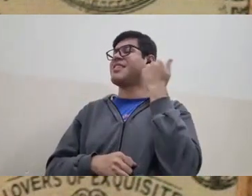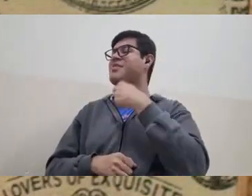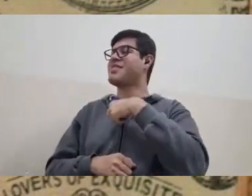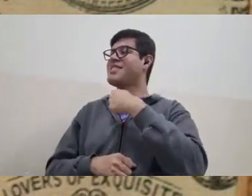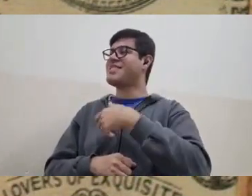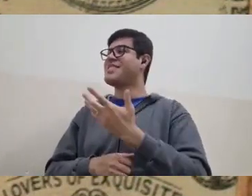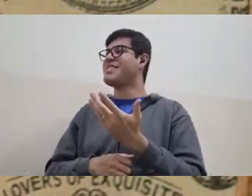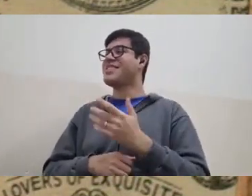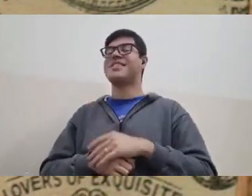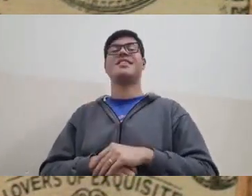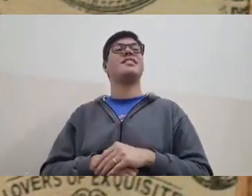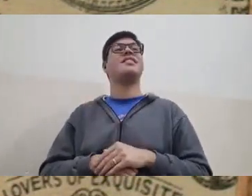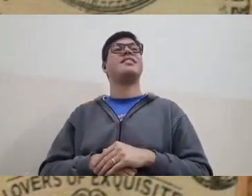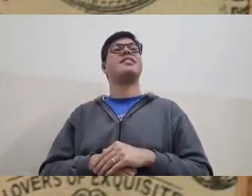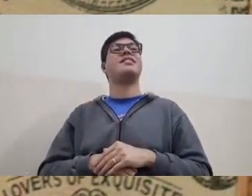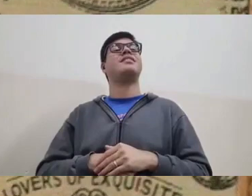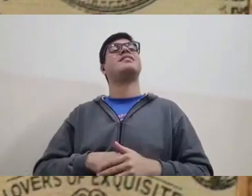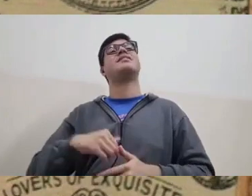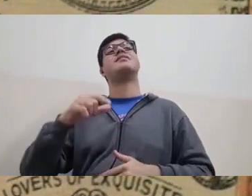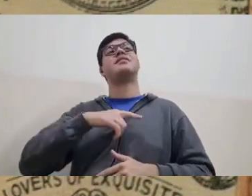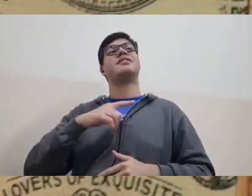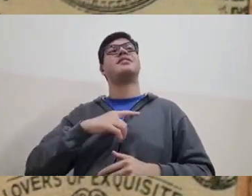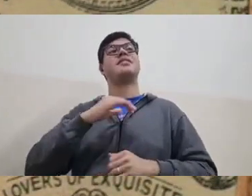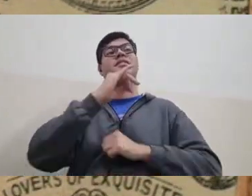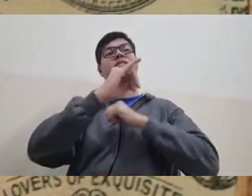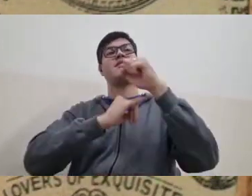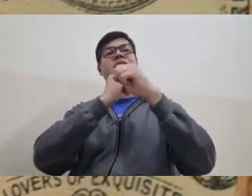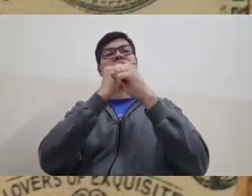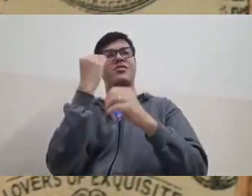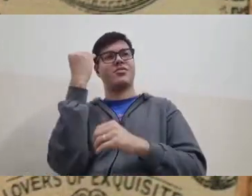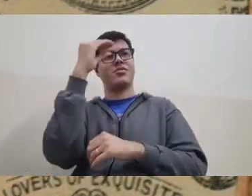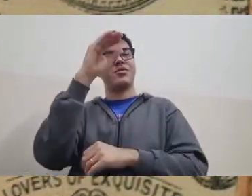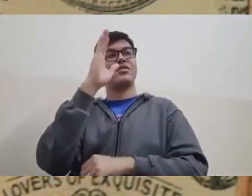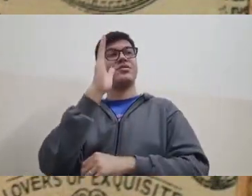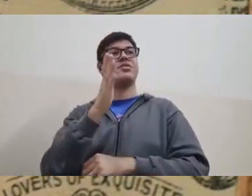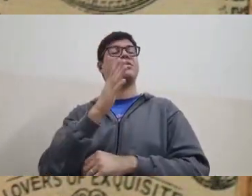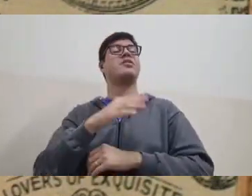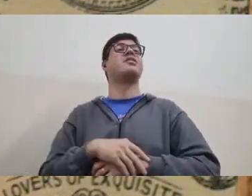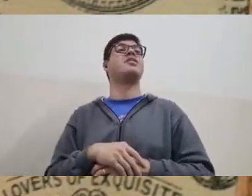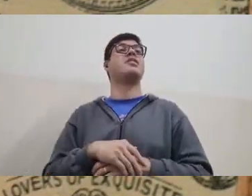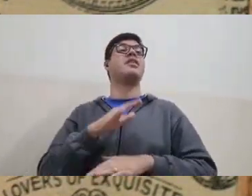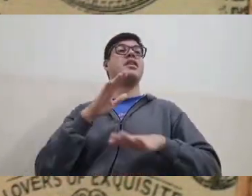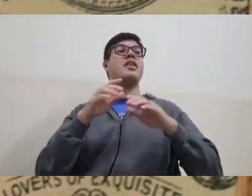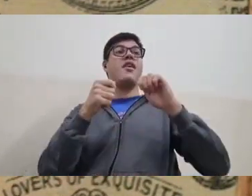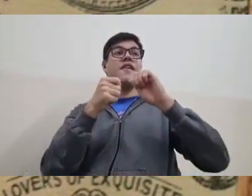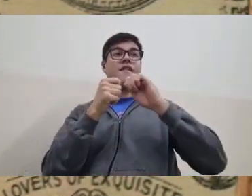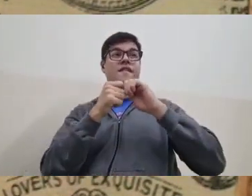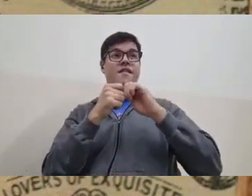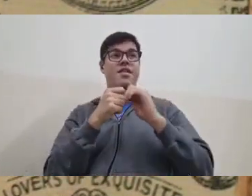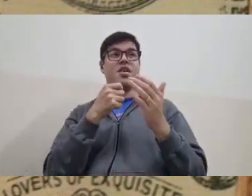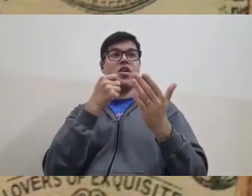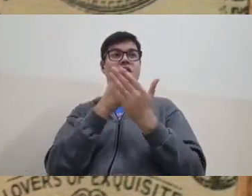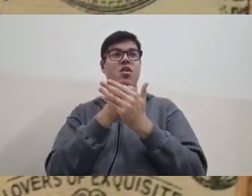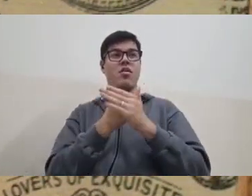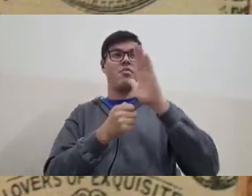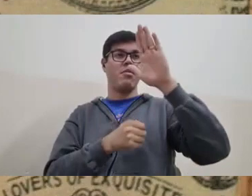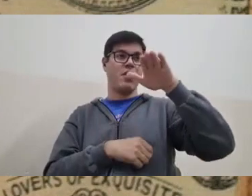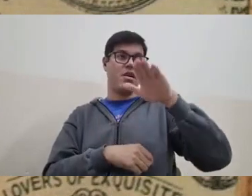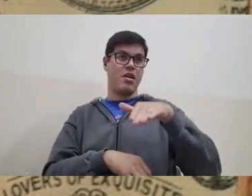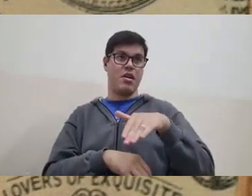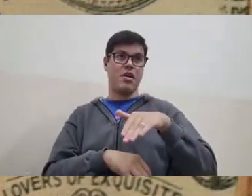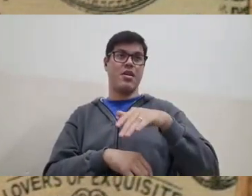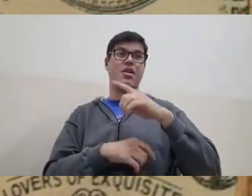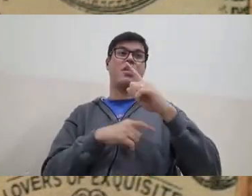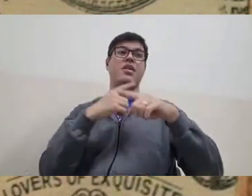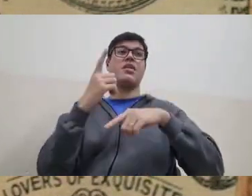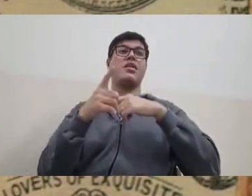vai estar lá entre nós lá então eles fazem cobram a Mixaria